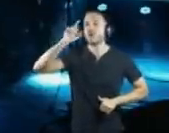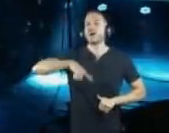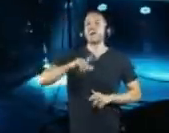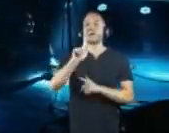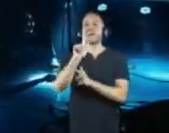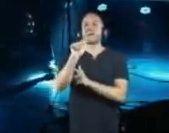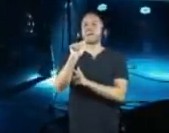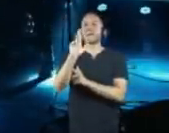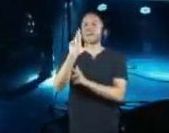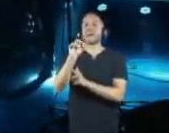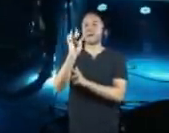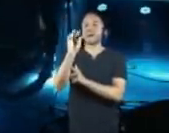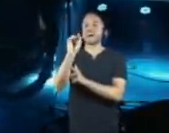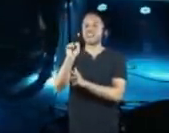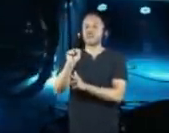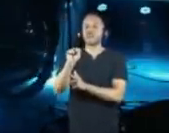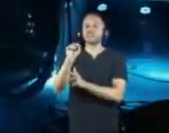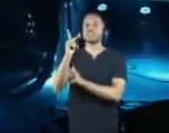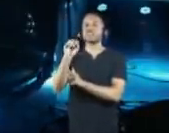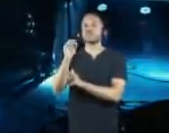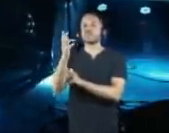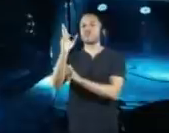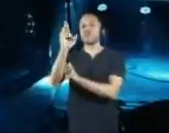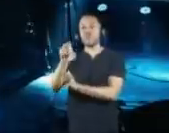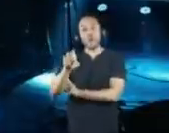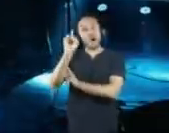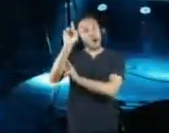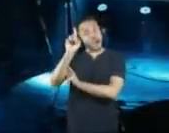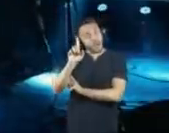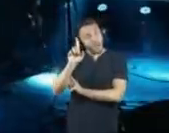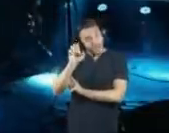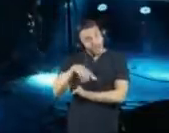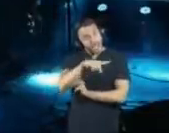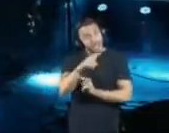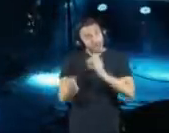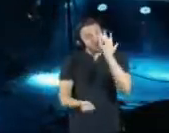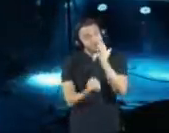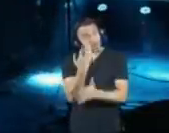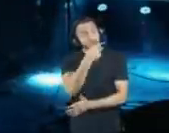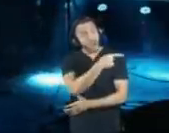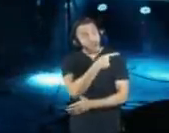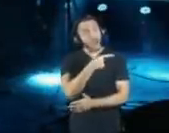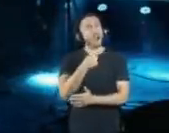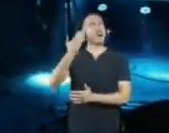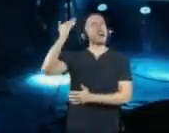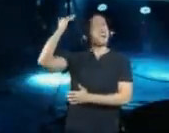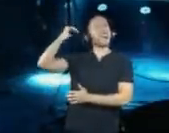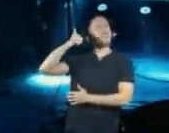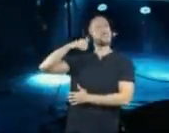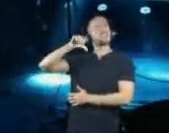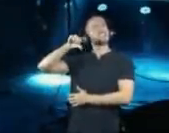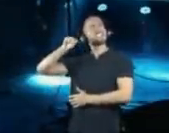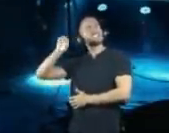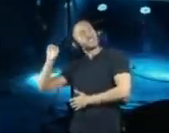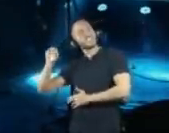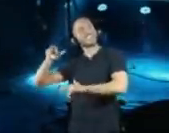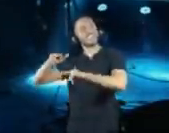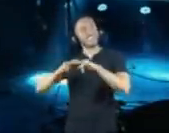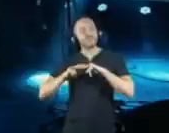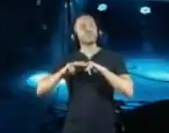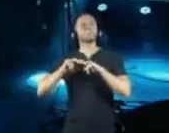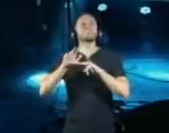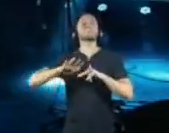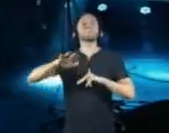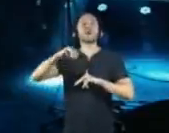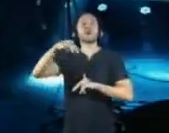na cidade de Mauá, na região do ABC Paulista, eles ficaram um tempinho fora da ativa, mas agora retomaram mais irreverentes do que nunca.